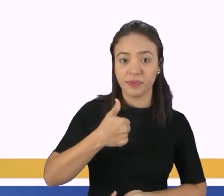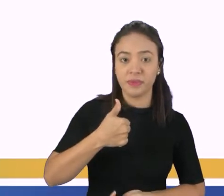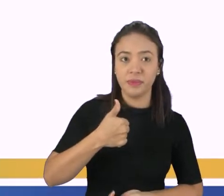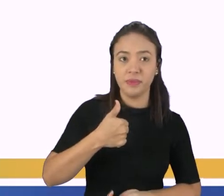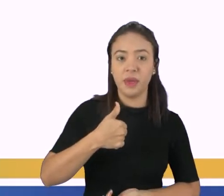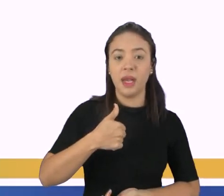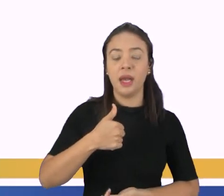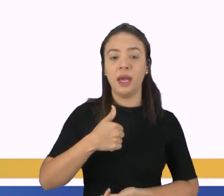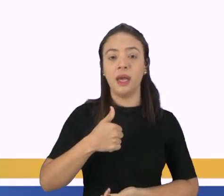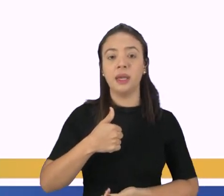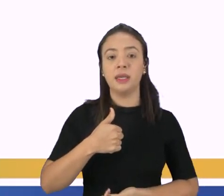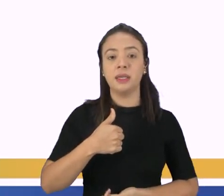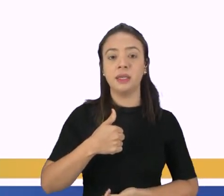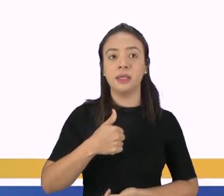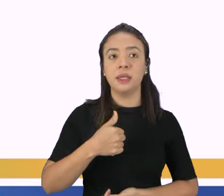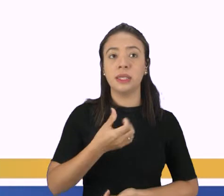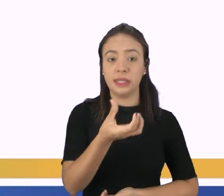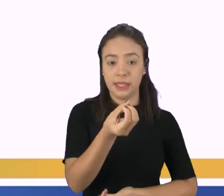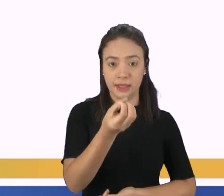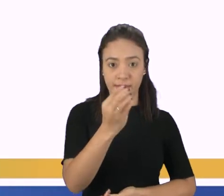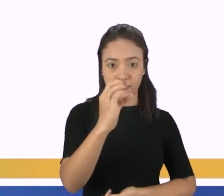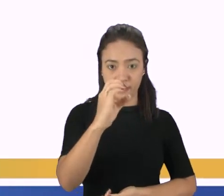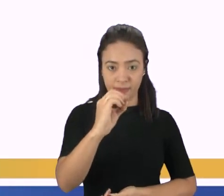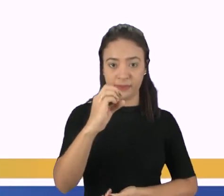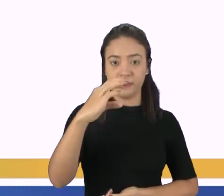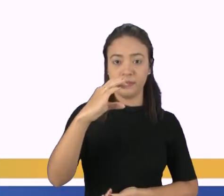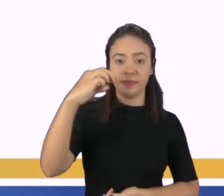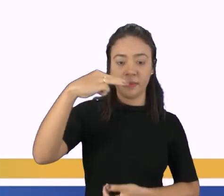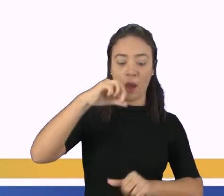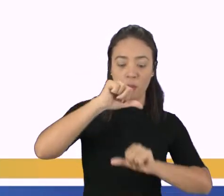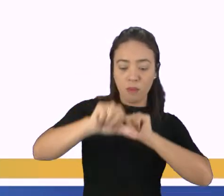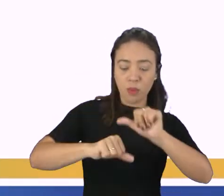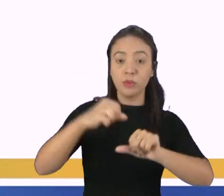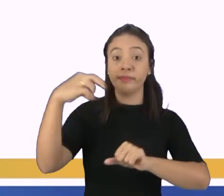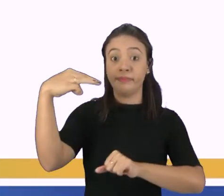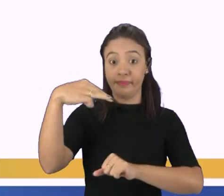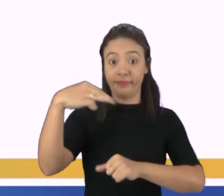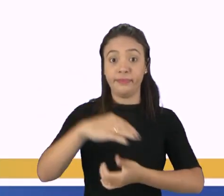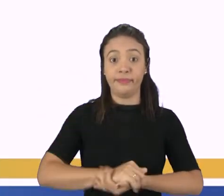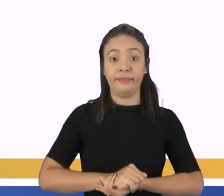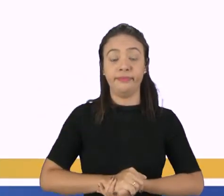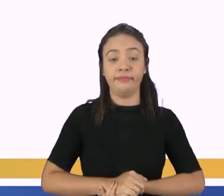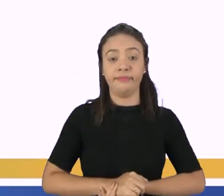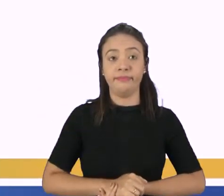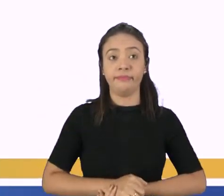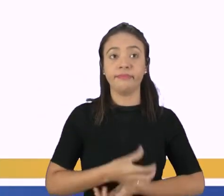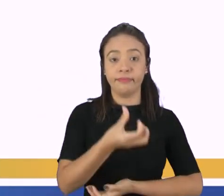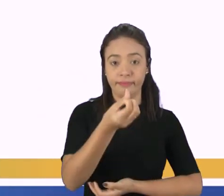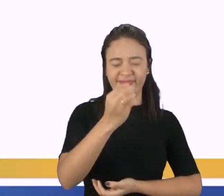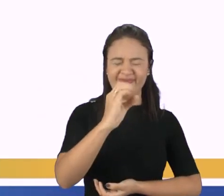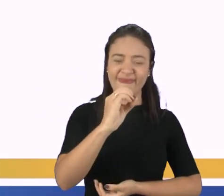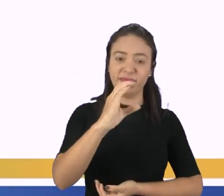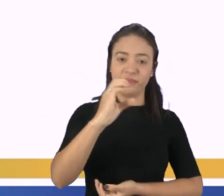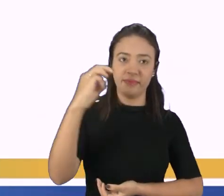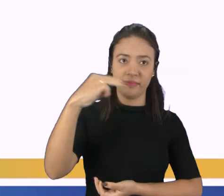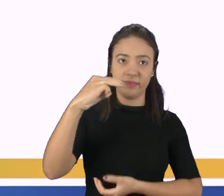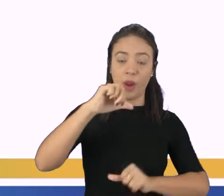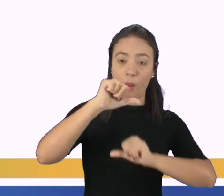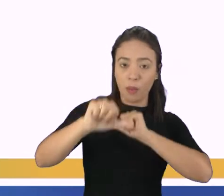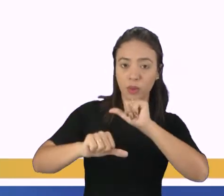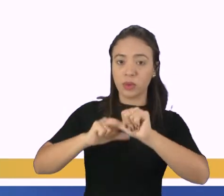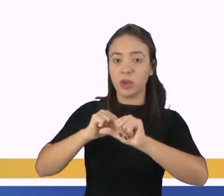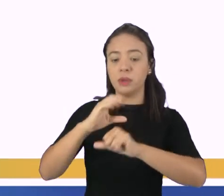medidas em metros. Então eu vou pegar 60 centímetros e vou converter para metro, certo? 60 centímetros em metro